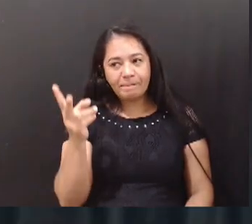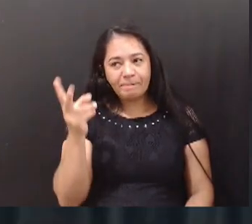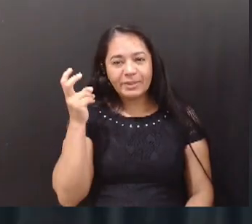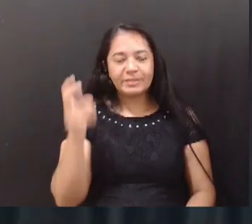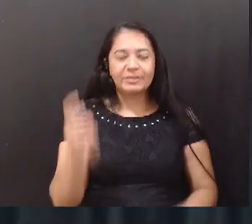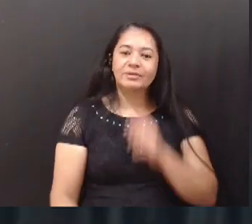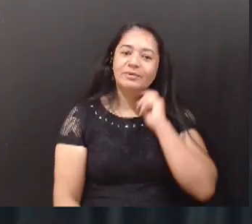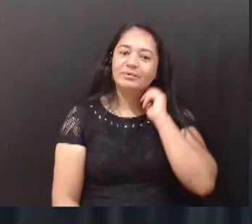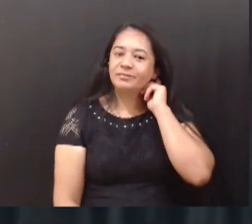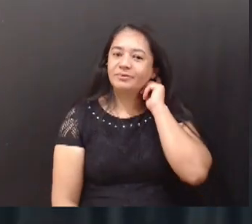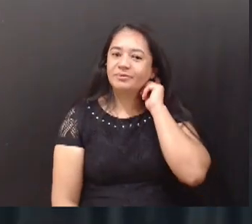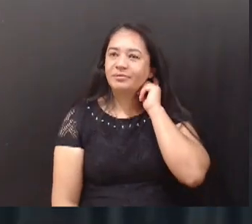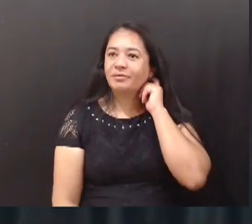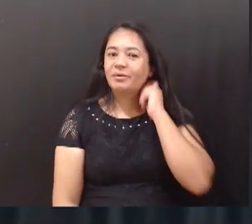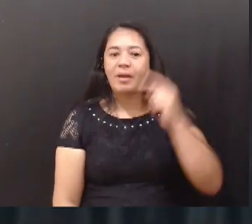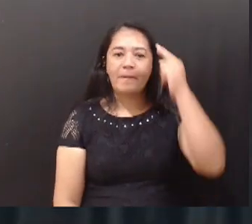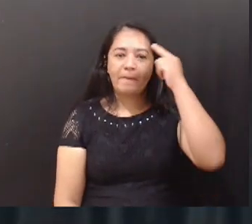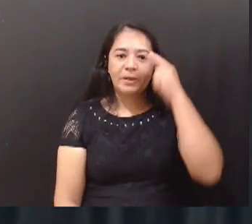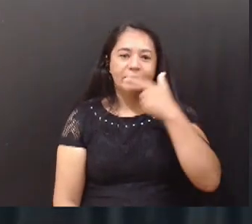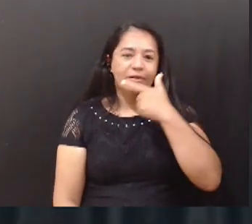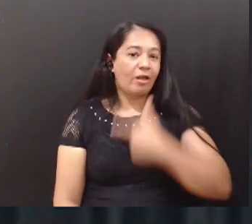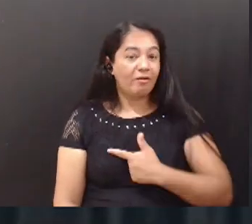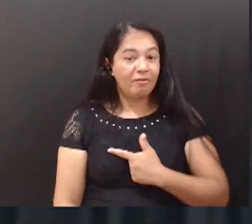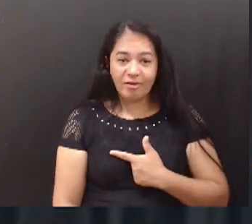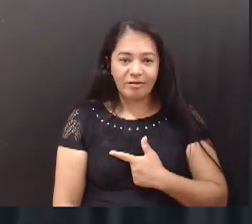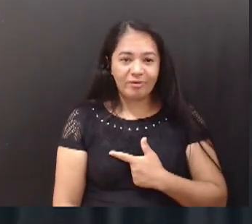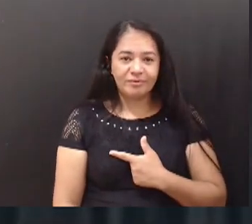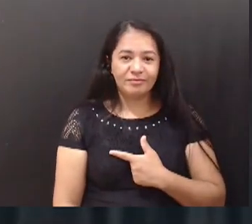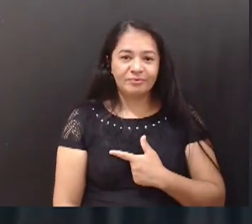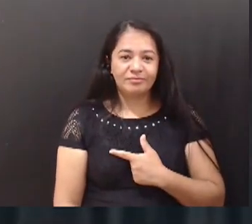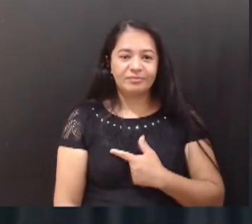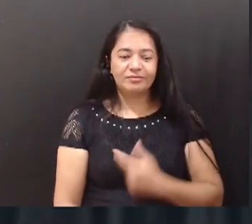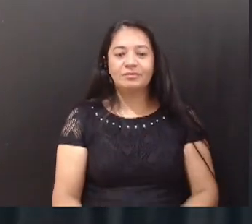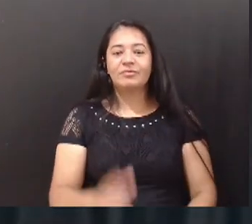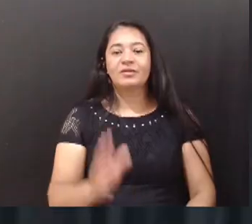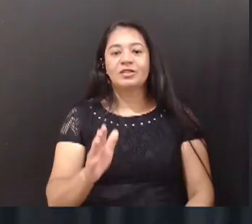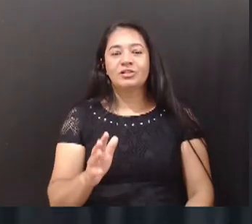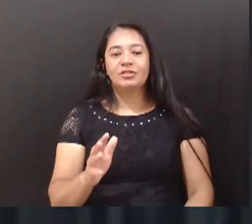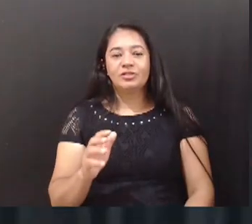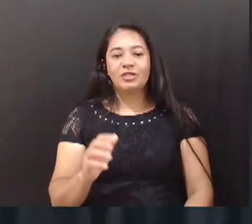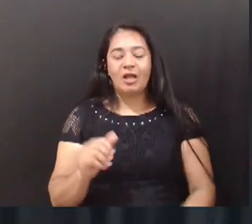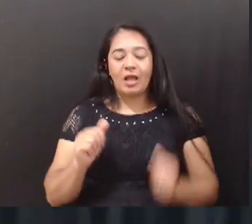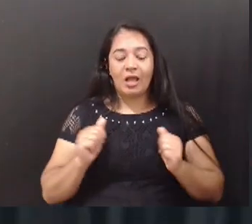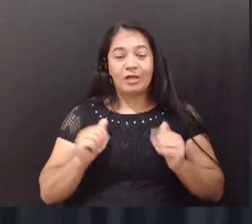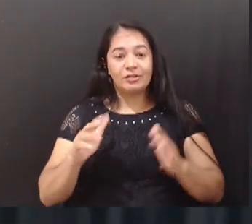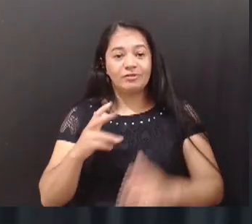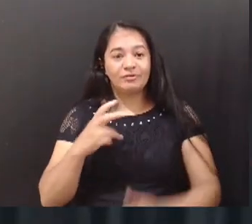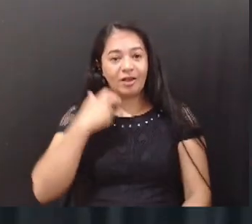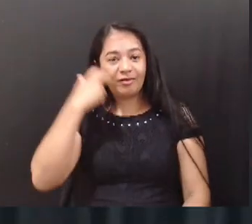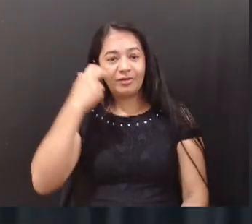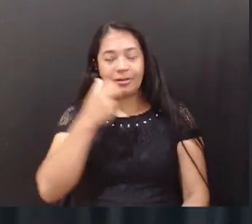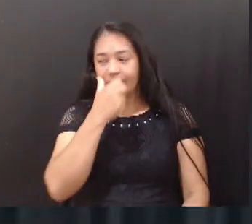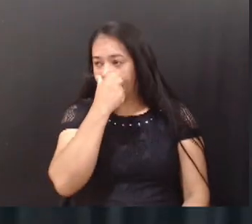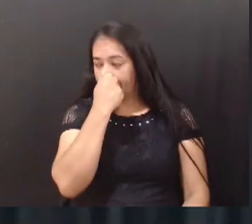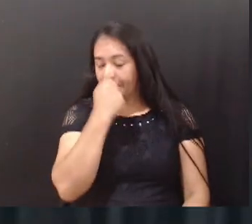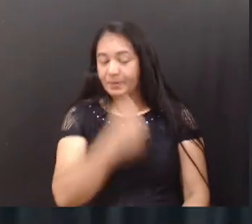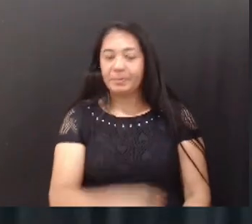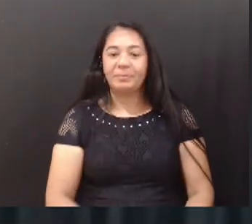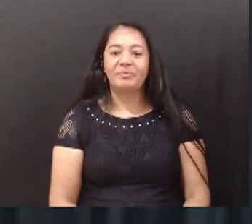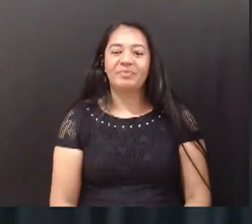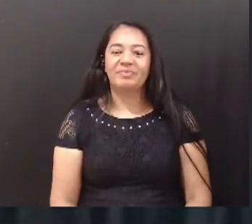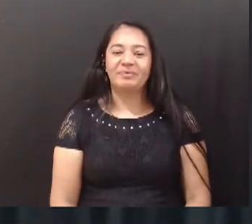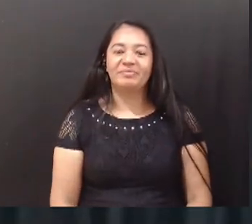interpreta como ridícula. É isso. Então, você aciona a vergonha, porque você se sente exposto. E aí